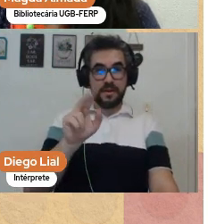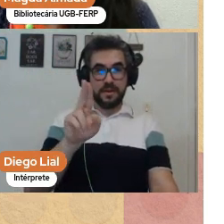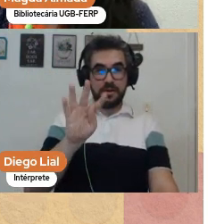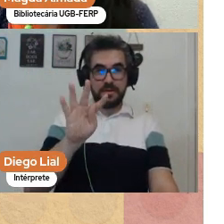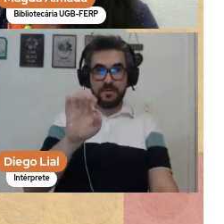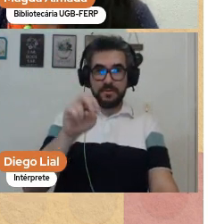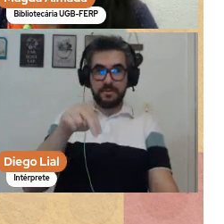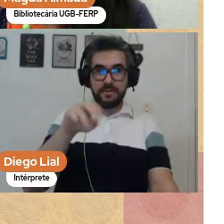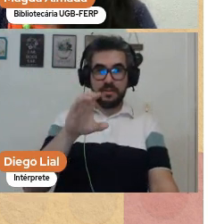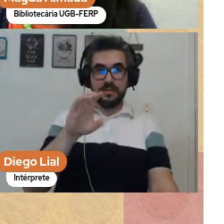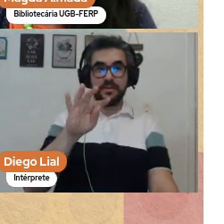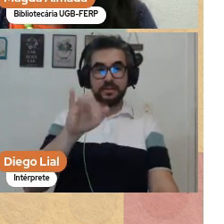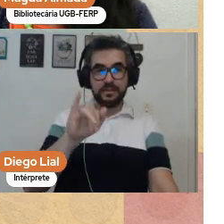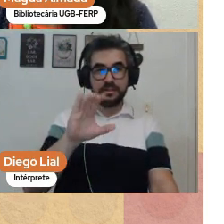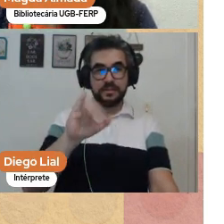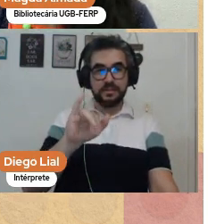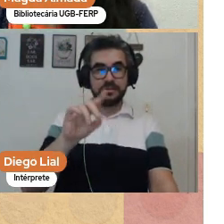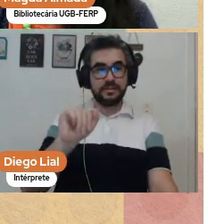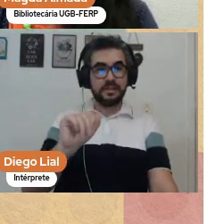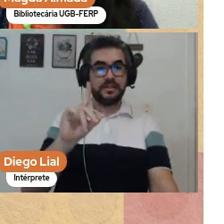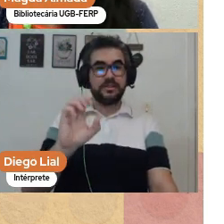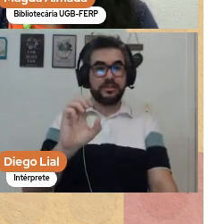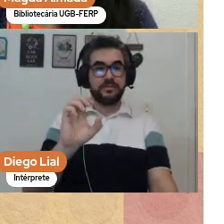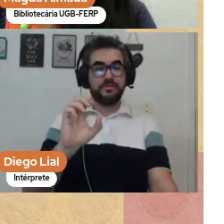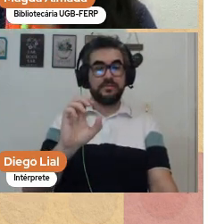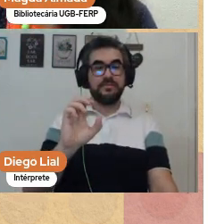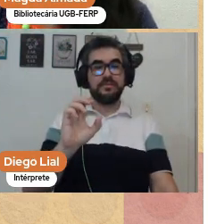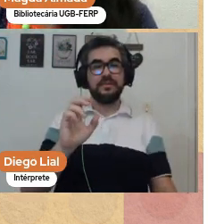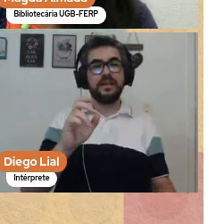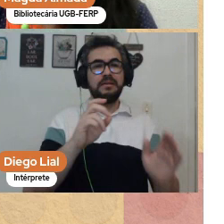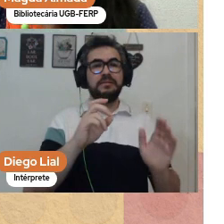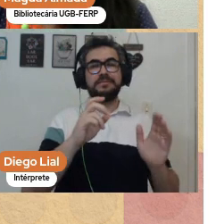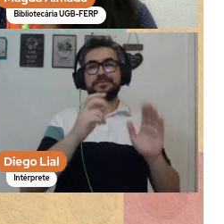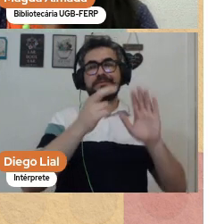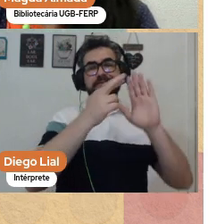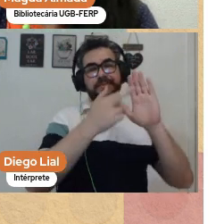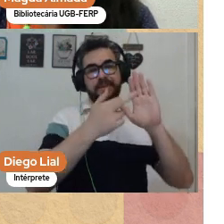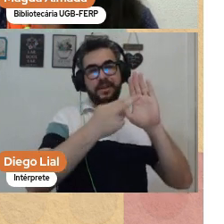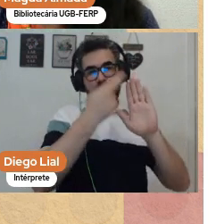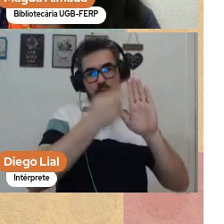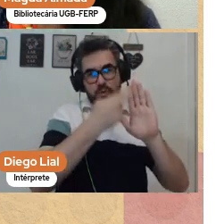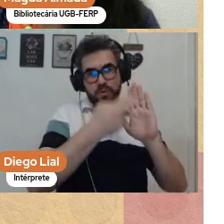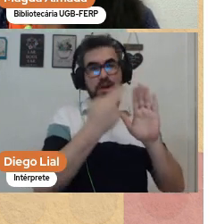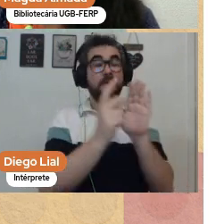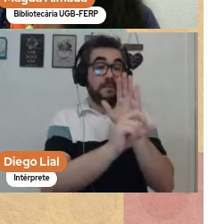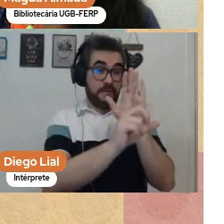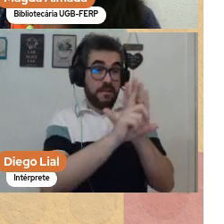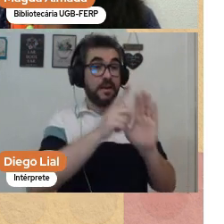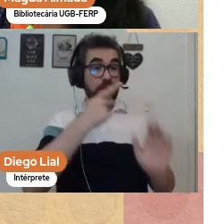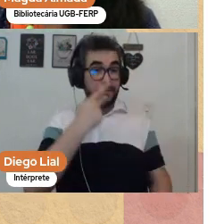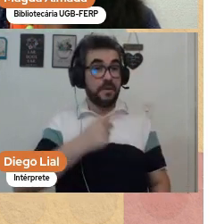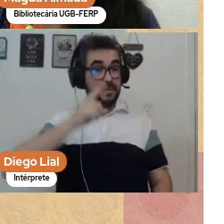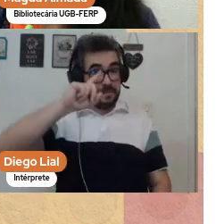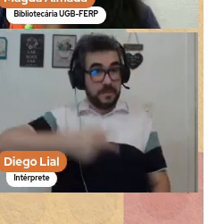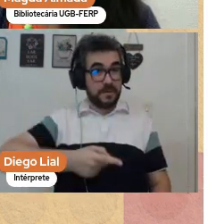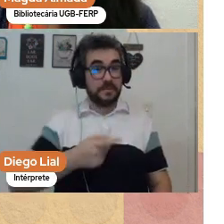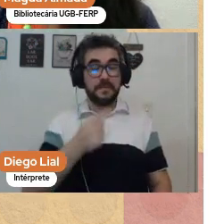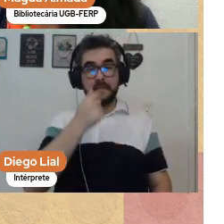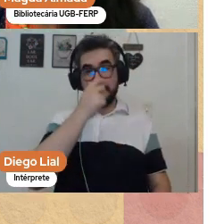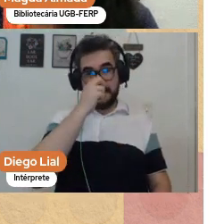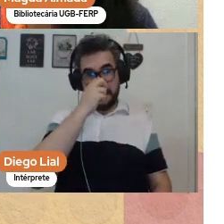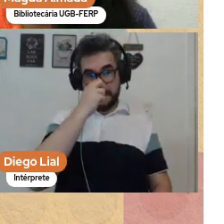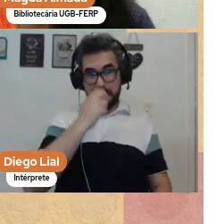relacionado nos arquivos, nas resoluções do CONARQ, ou nos aspectos legais. Ele é previsto